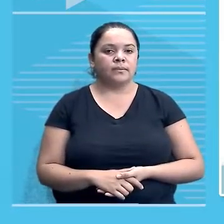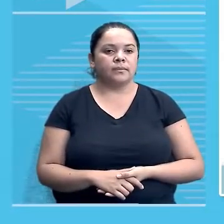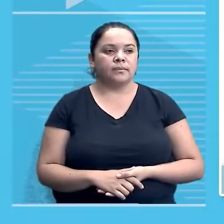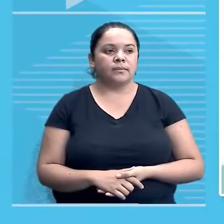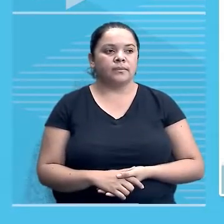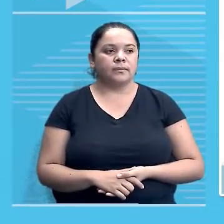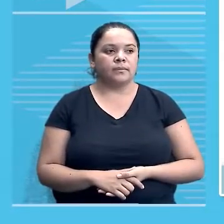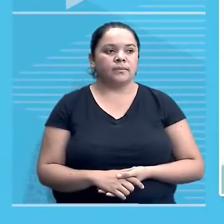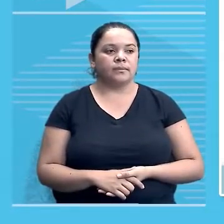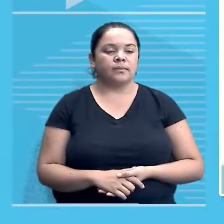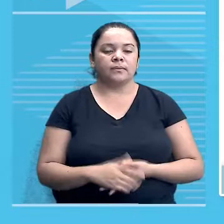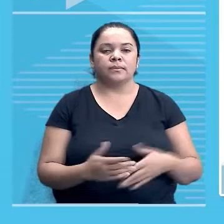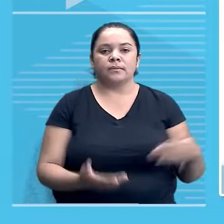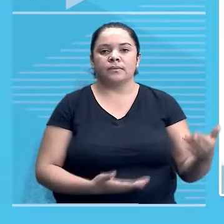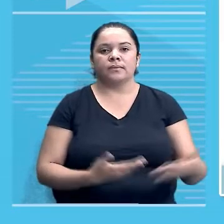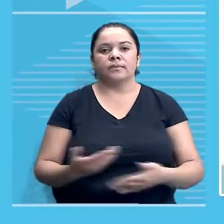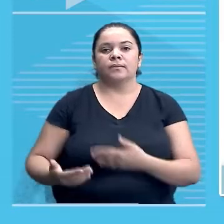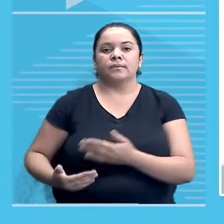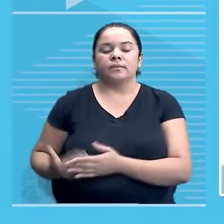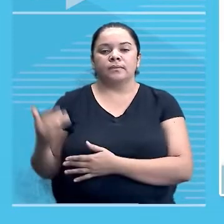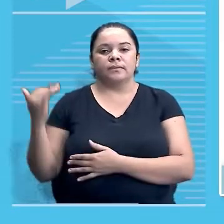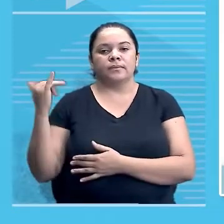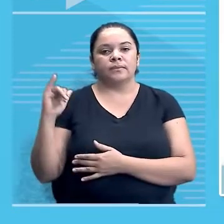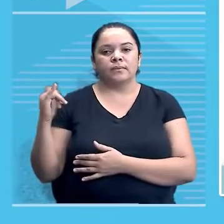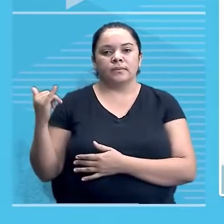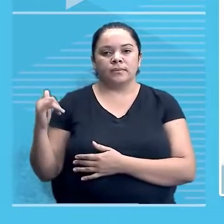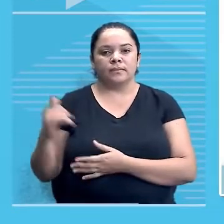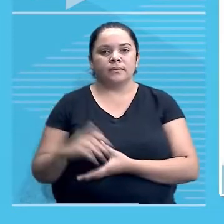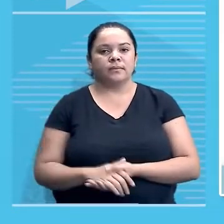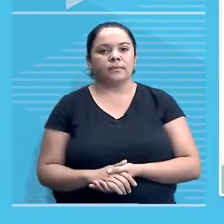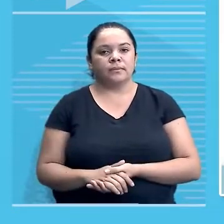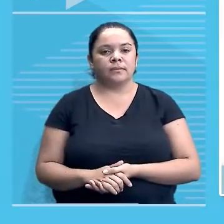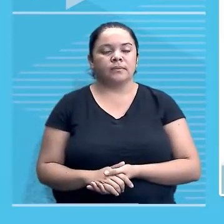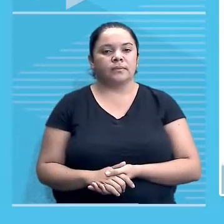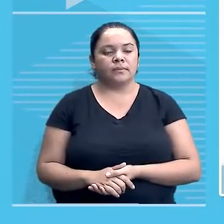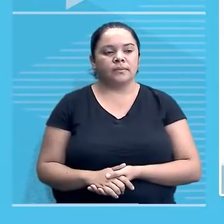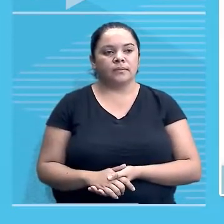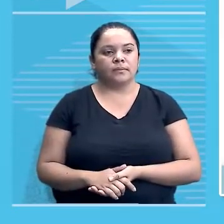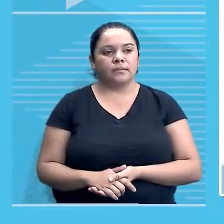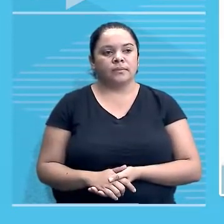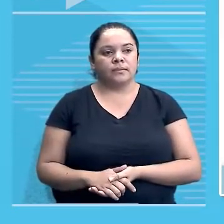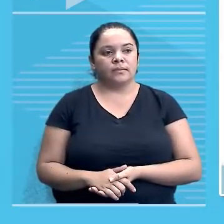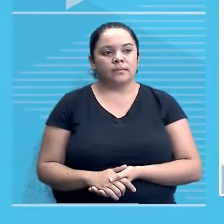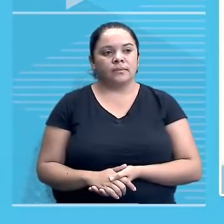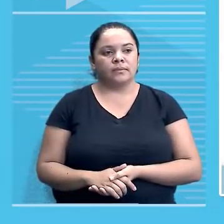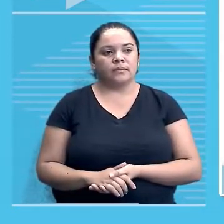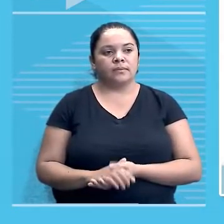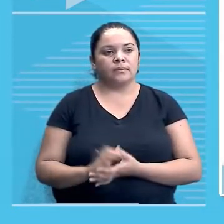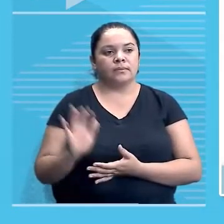essa transferência de energia, ela vai acontecer